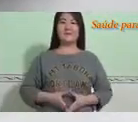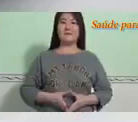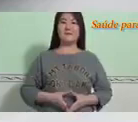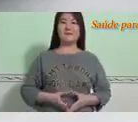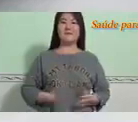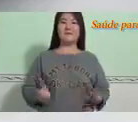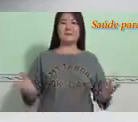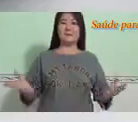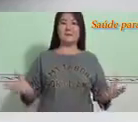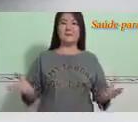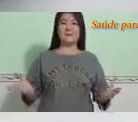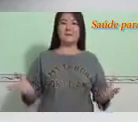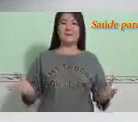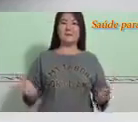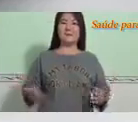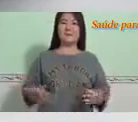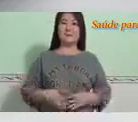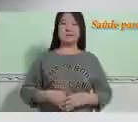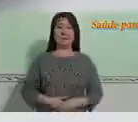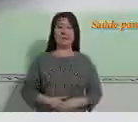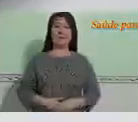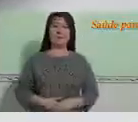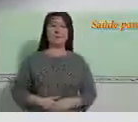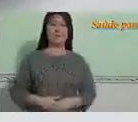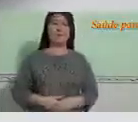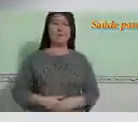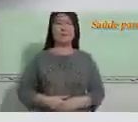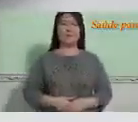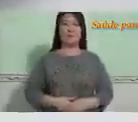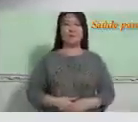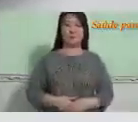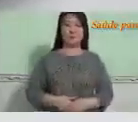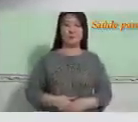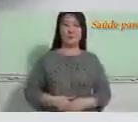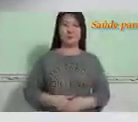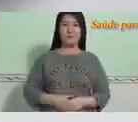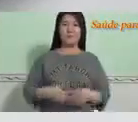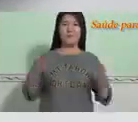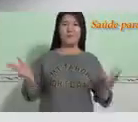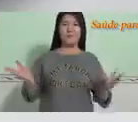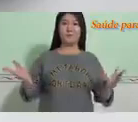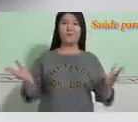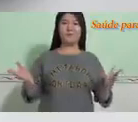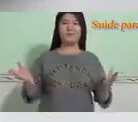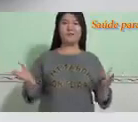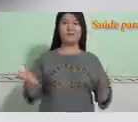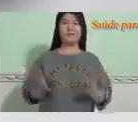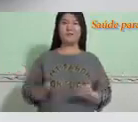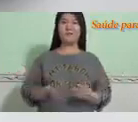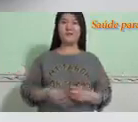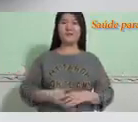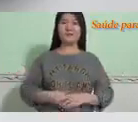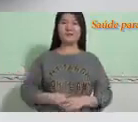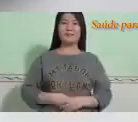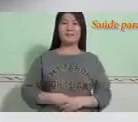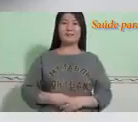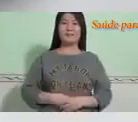do mediterrâneo olha em casa umas ideias scleroderma vírgula polyarthrite aço é que hoje eu tenho psoríase